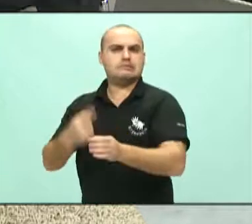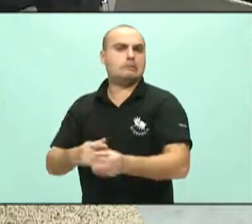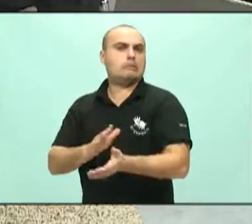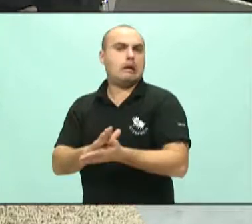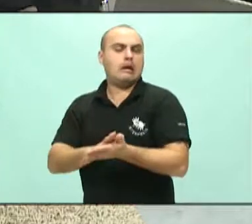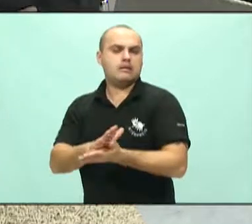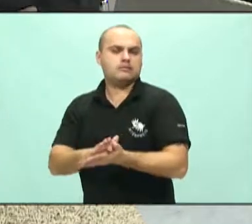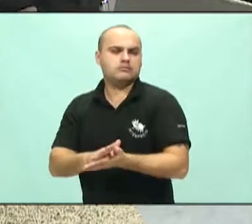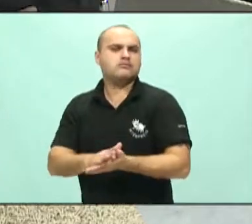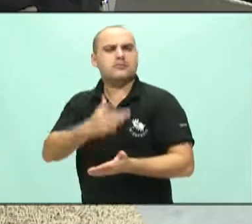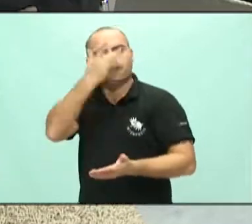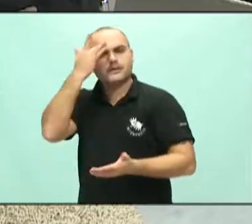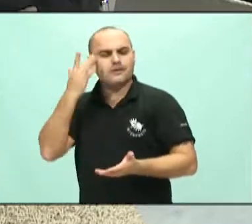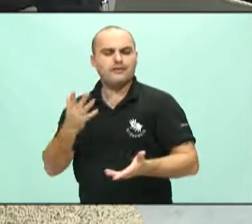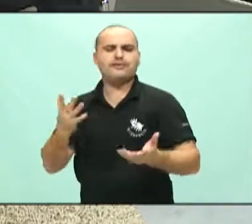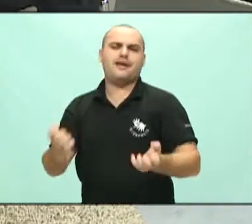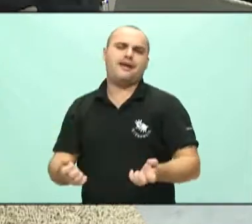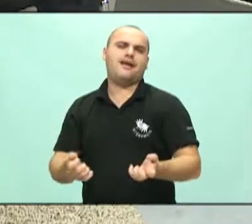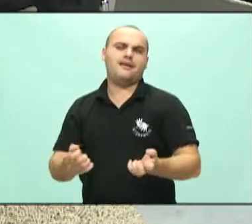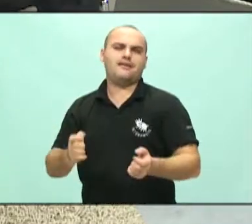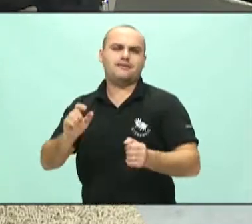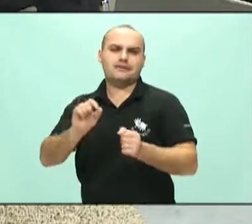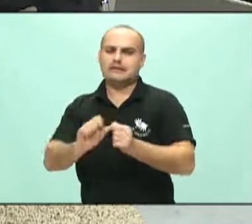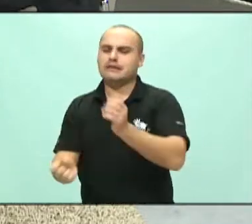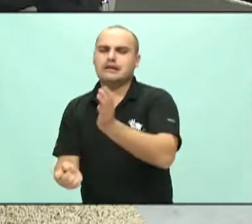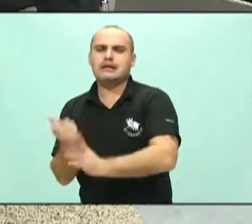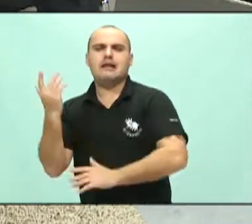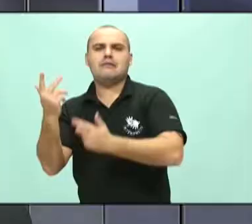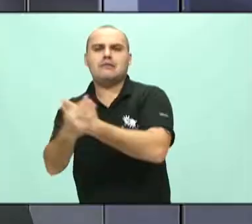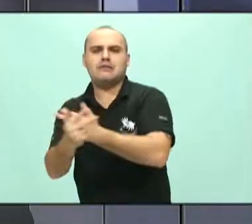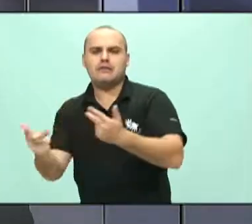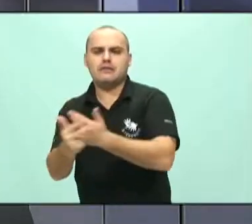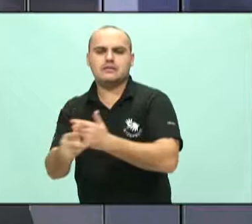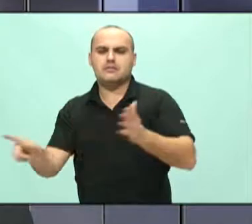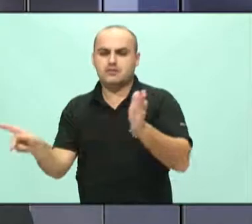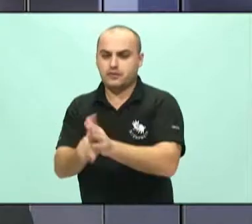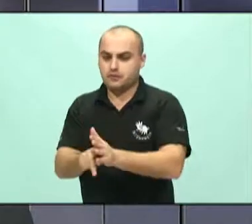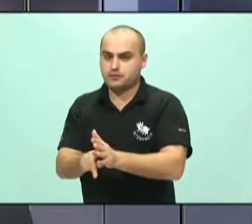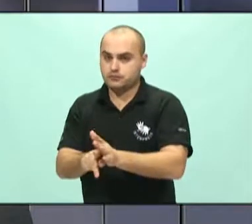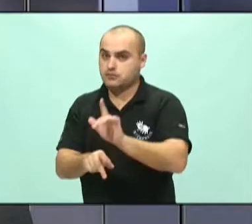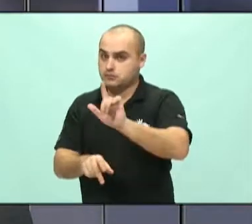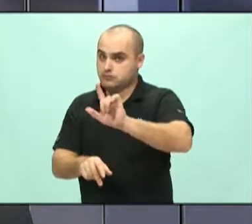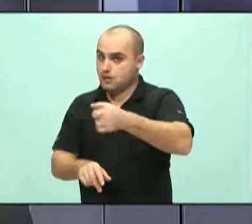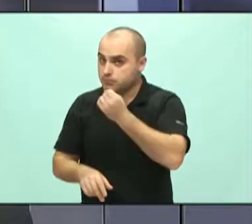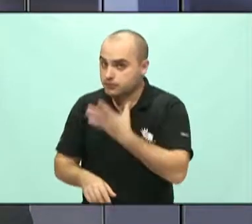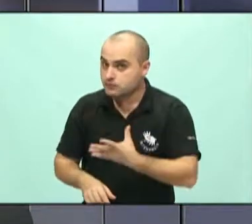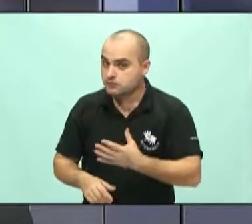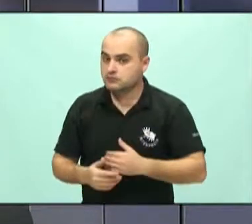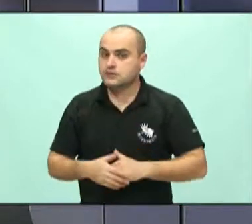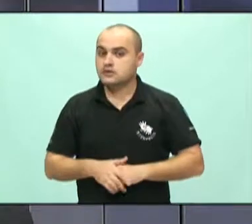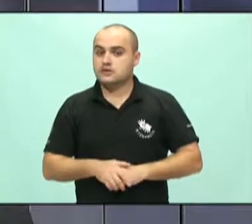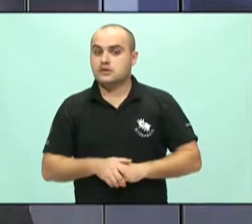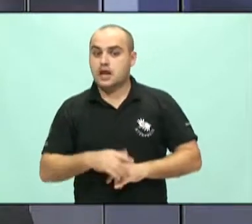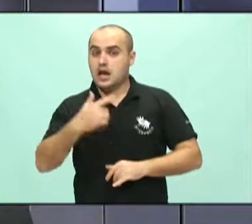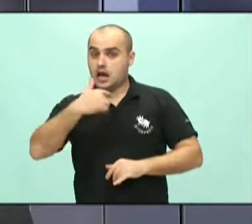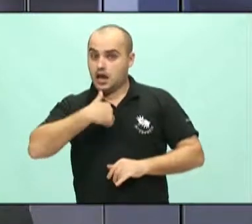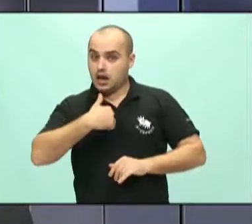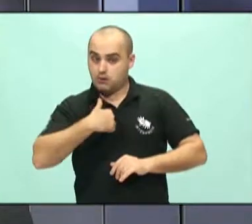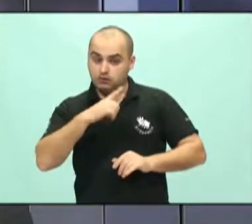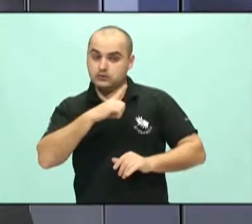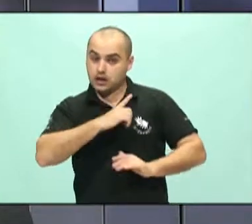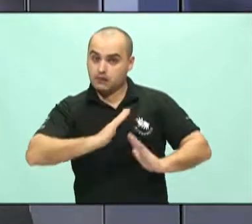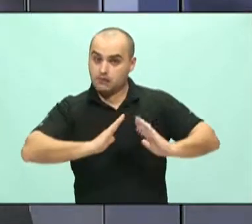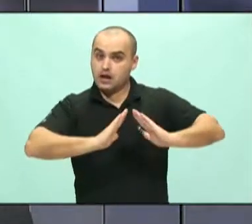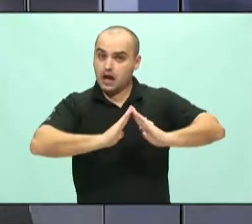Oportunistas querendo criar fatos em cima de algo que, sem dúvida nenhuma, é muito bom. Eu, como morador do bairro